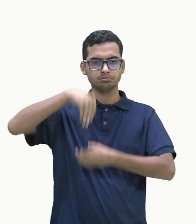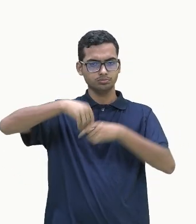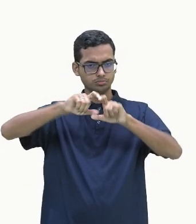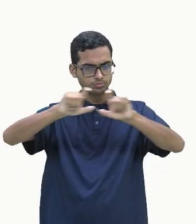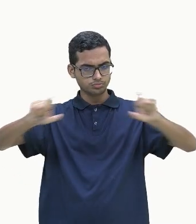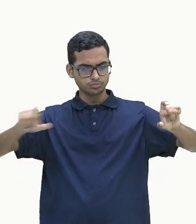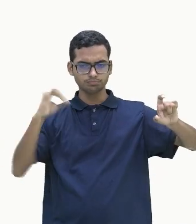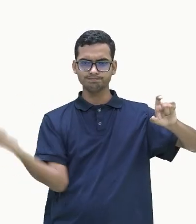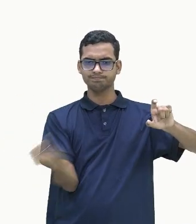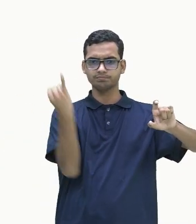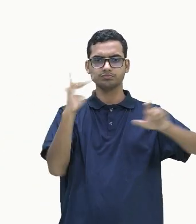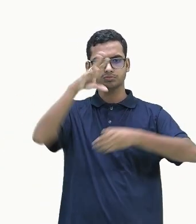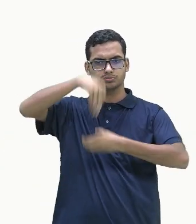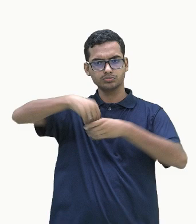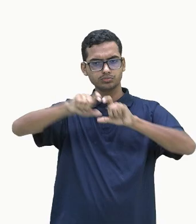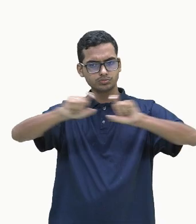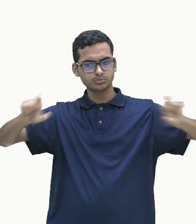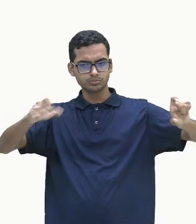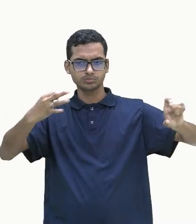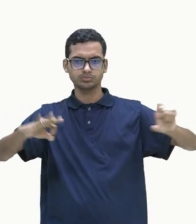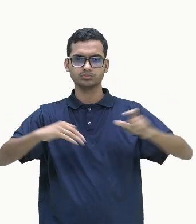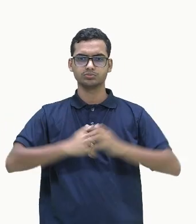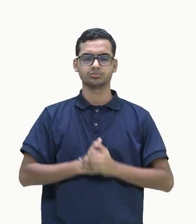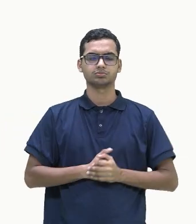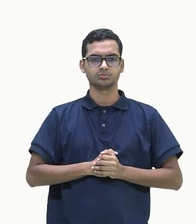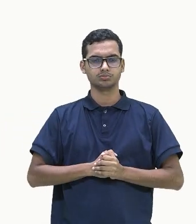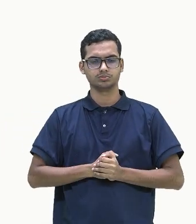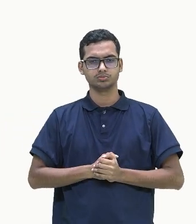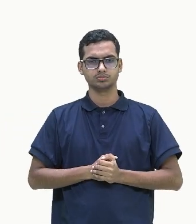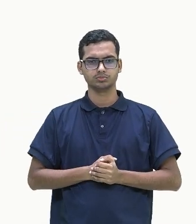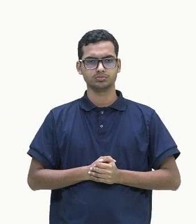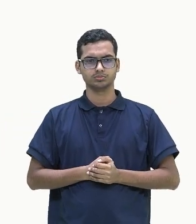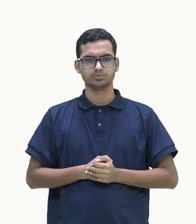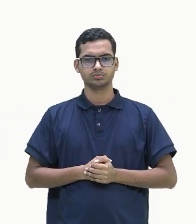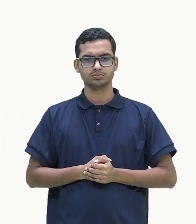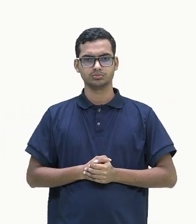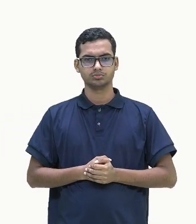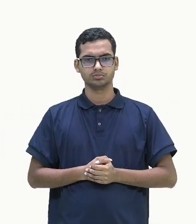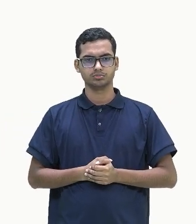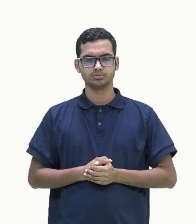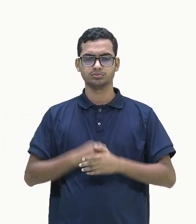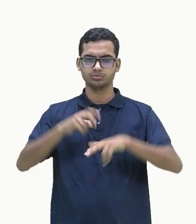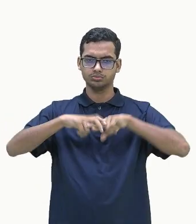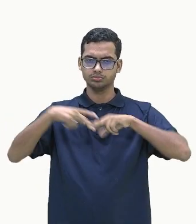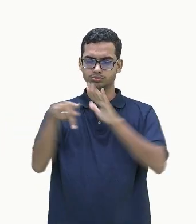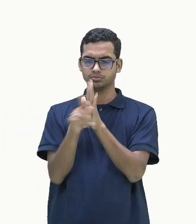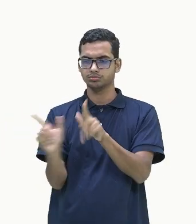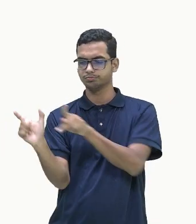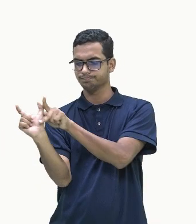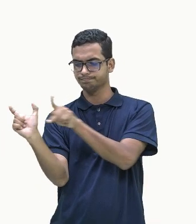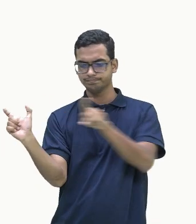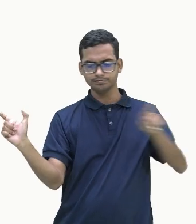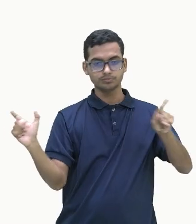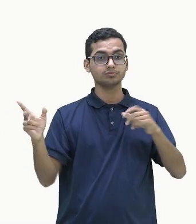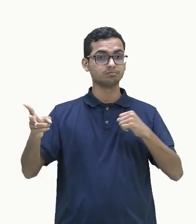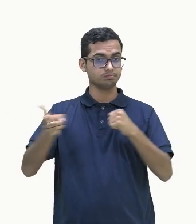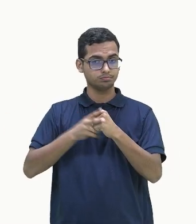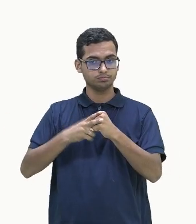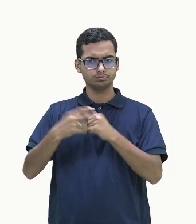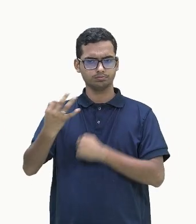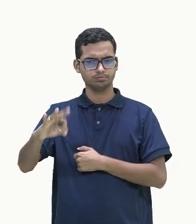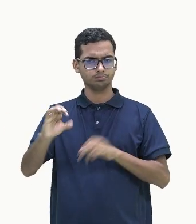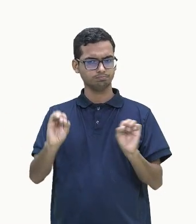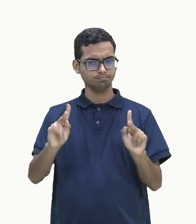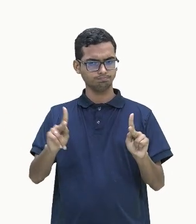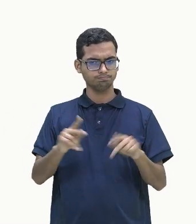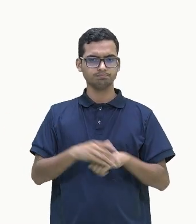mais importante, portanto, do meu predicado. Não à toa, o nome do predicado é predicado verbal, ok?